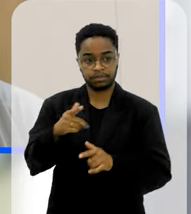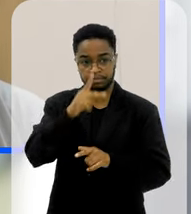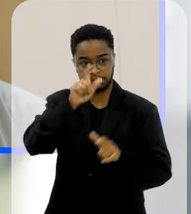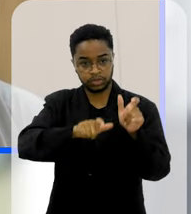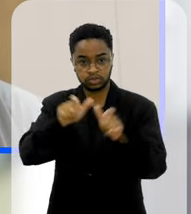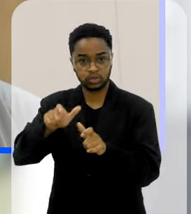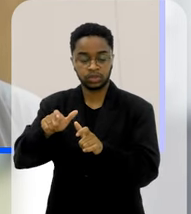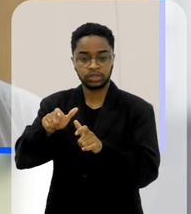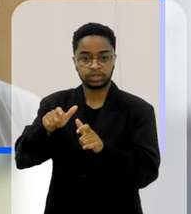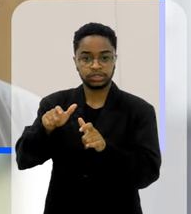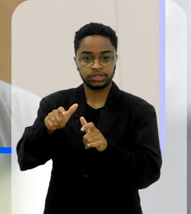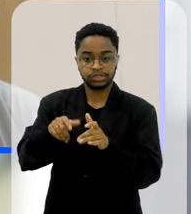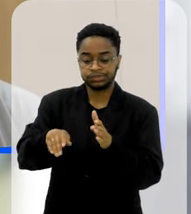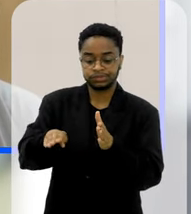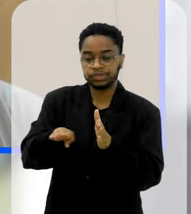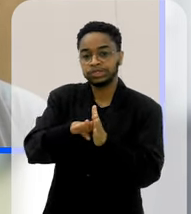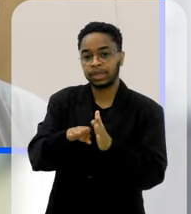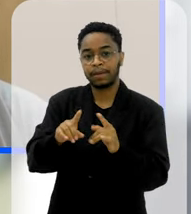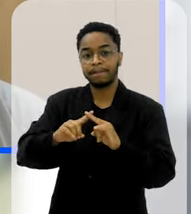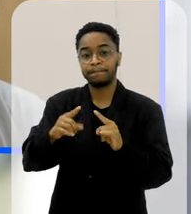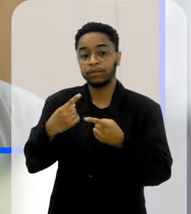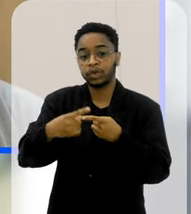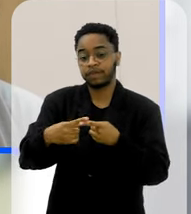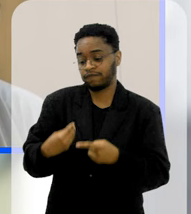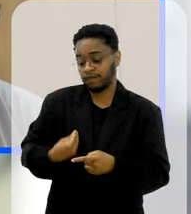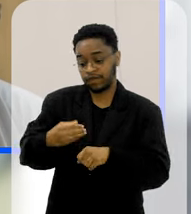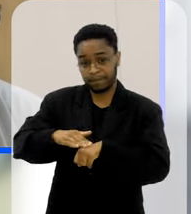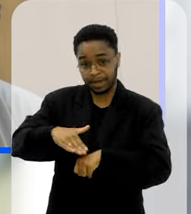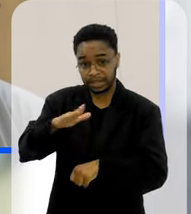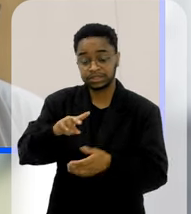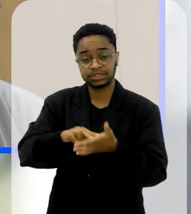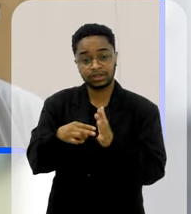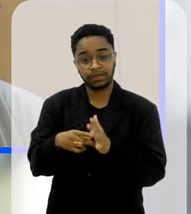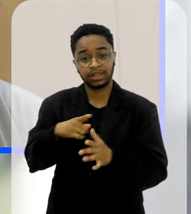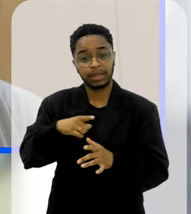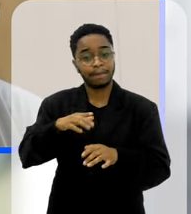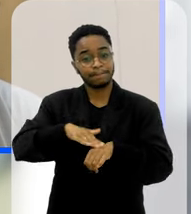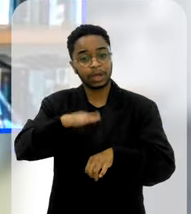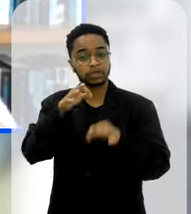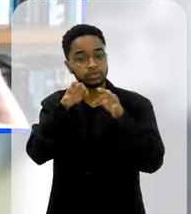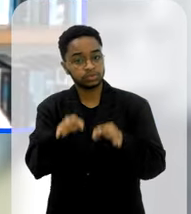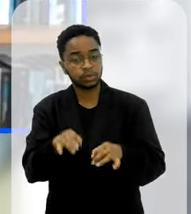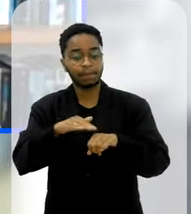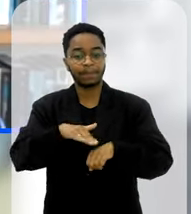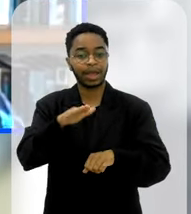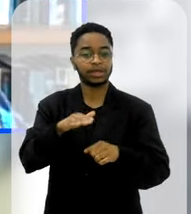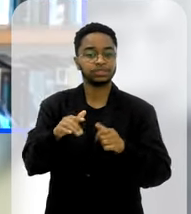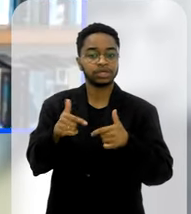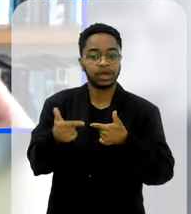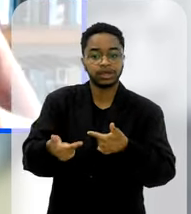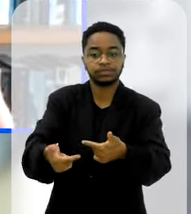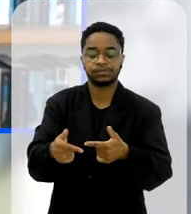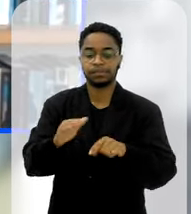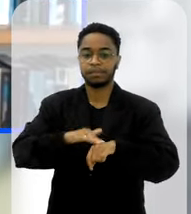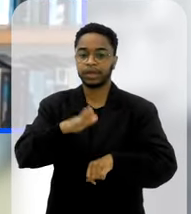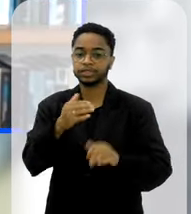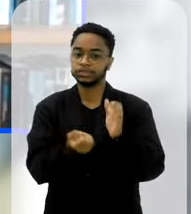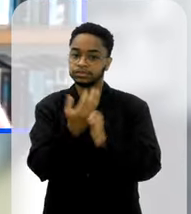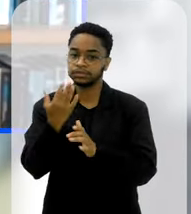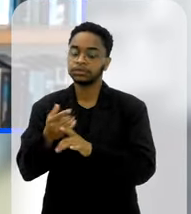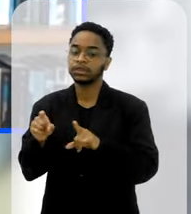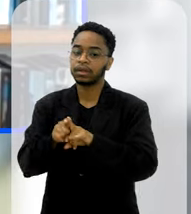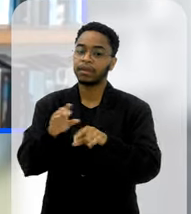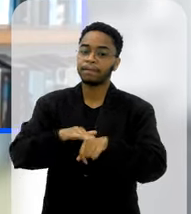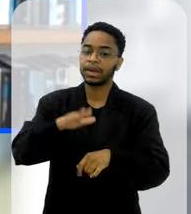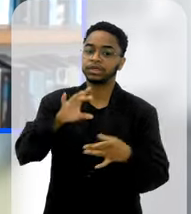inviabilizar a vida de quem chega. A viver mais significa viver mais, com mais dignidade, com mais atividade,